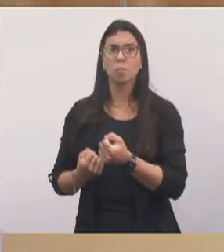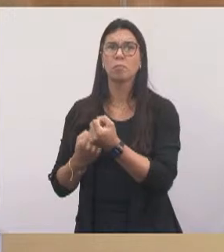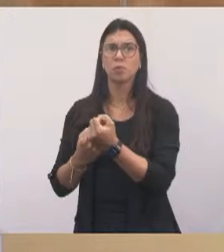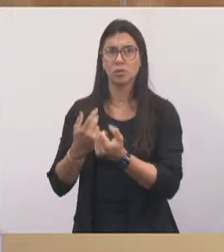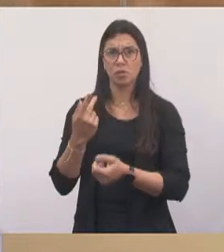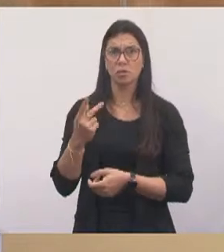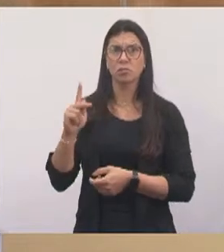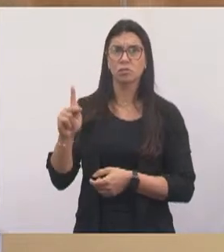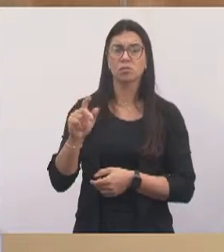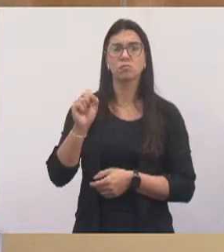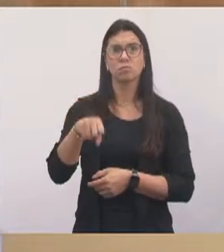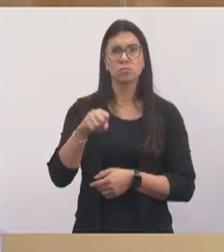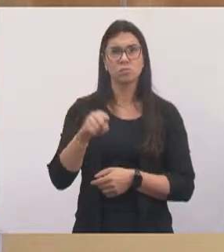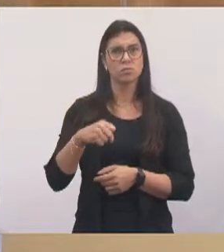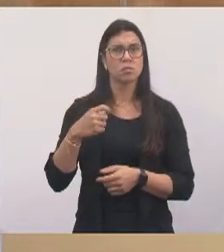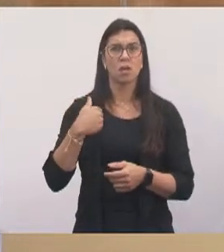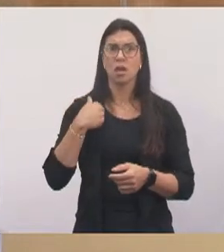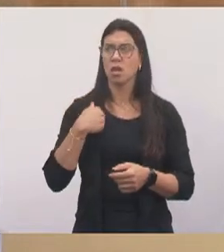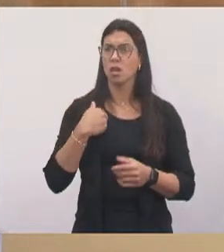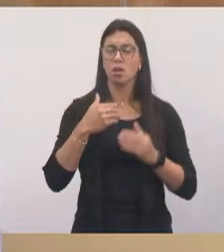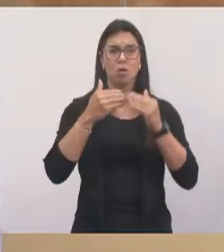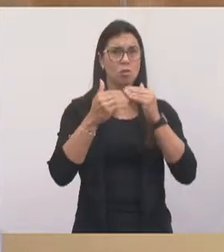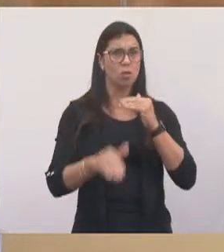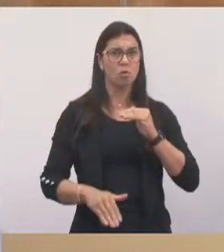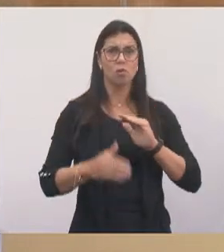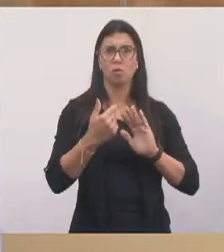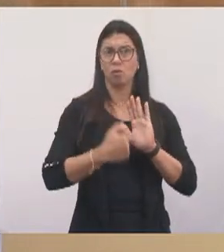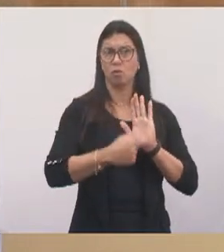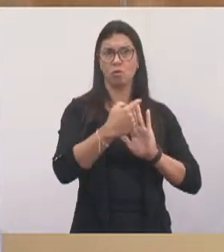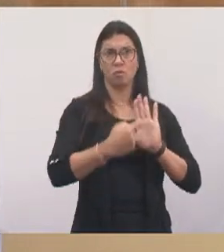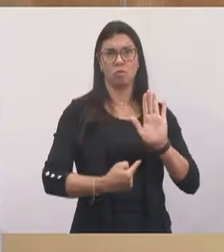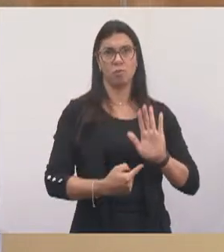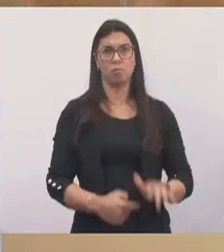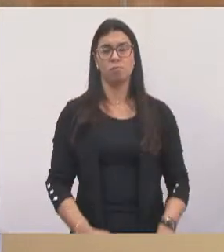apoio e serei contrário à aprovação desse veto.